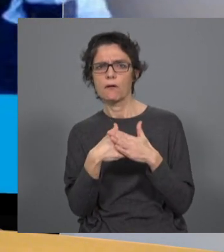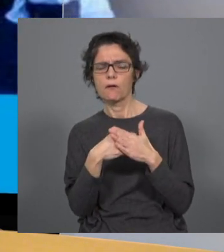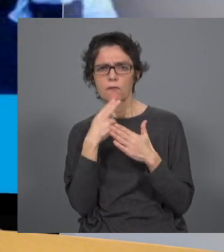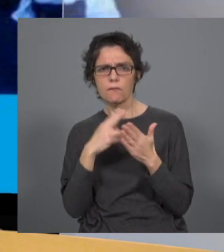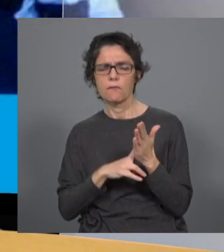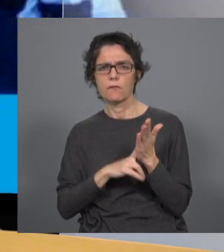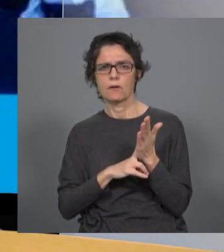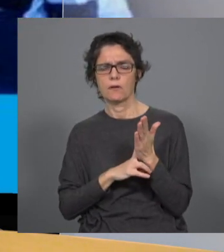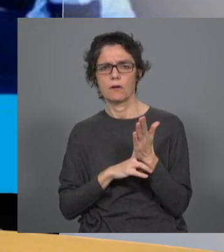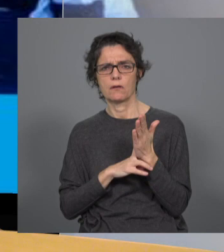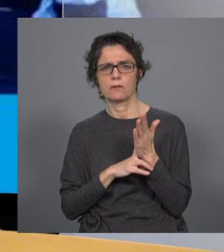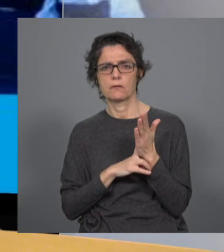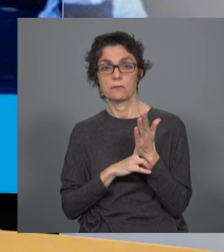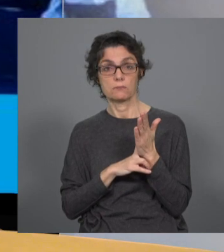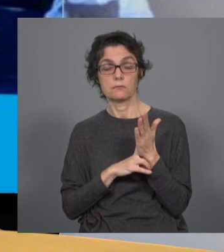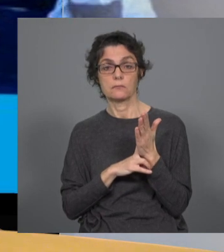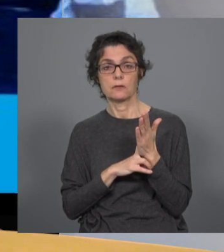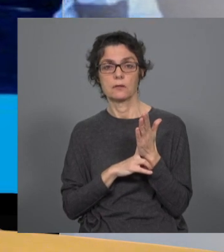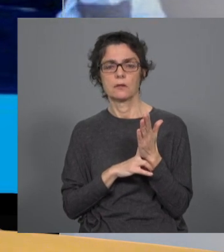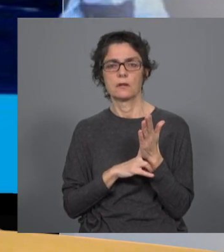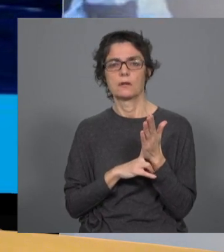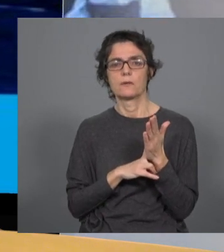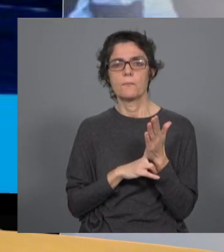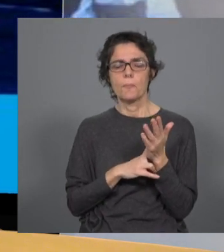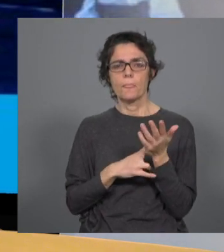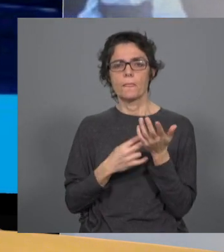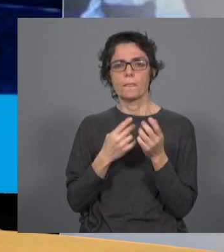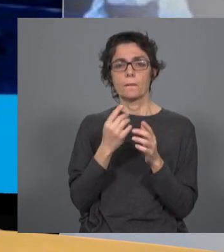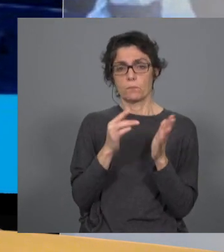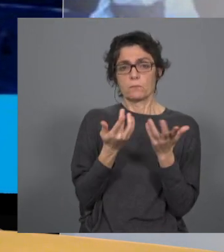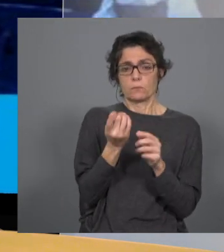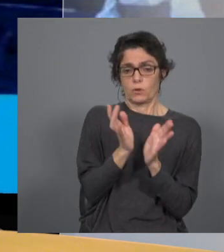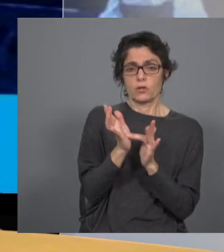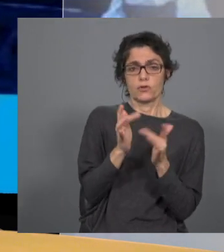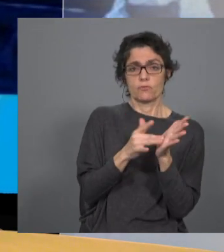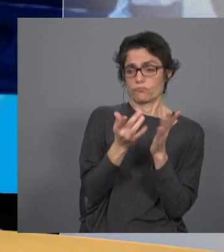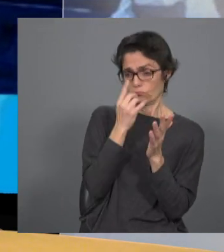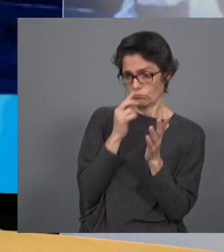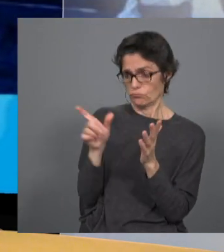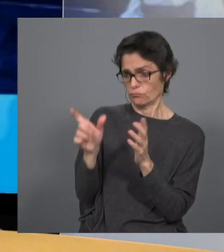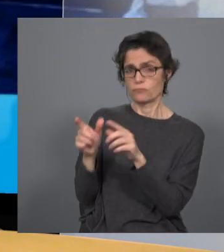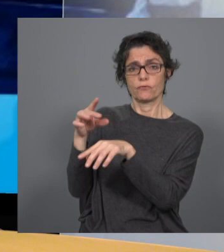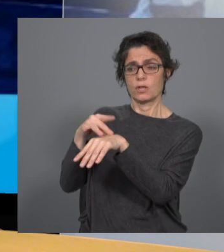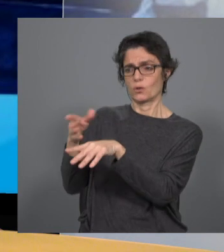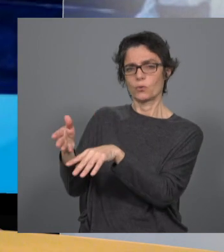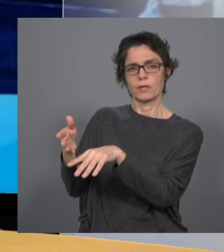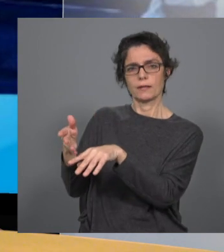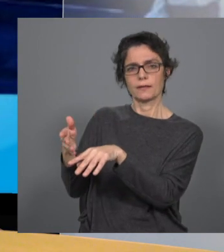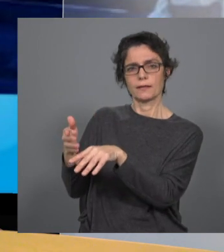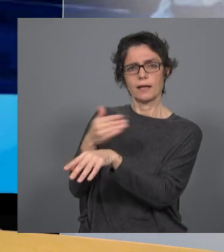com a fé e a determinação daquele doente, e ele foi curado. Falta-nos, por vezes,